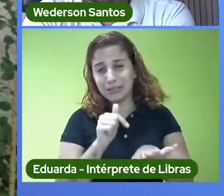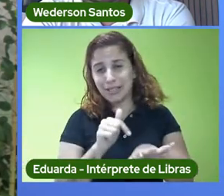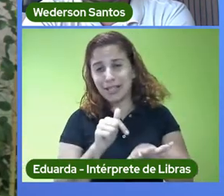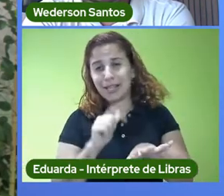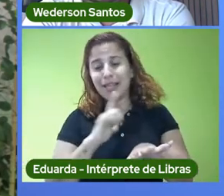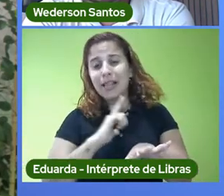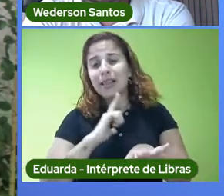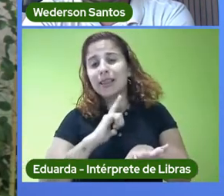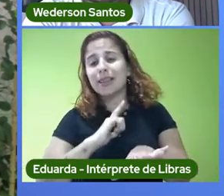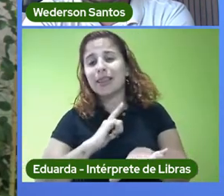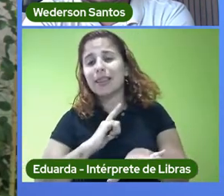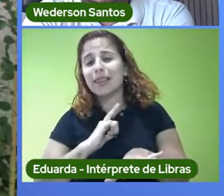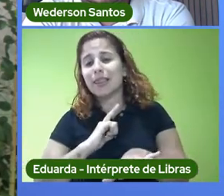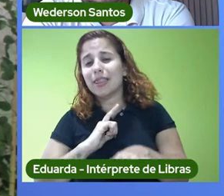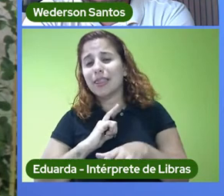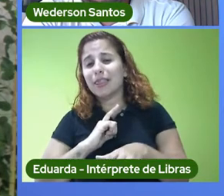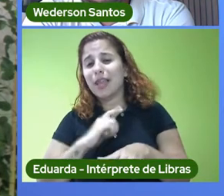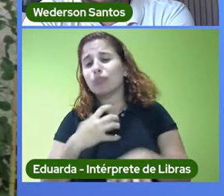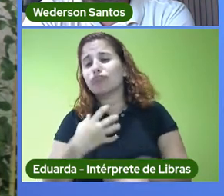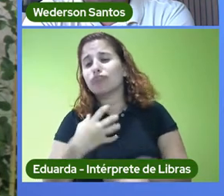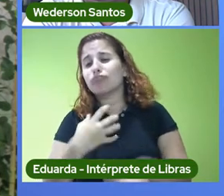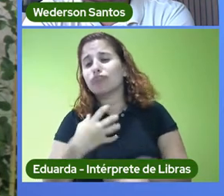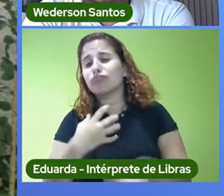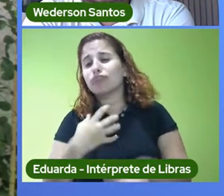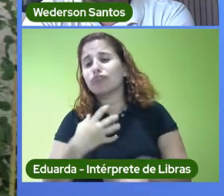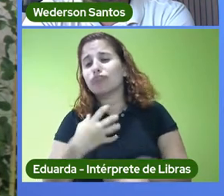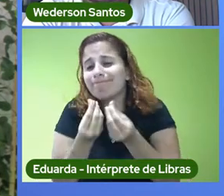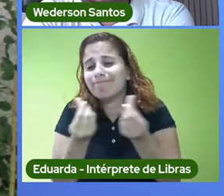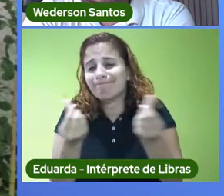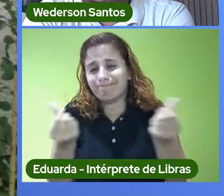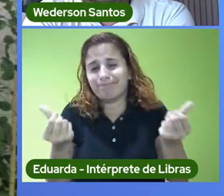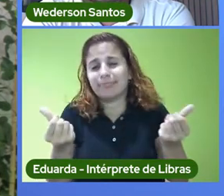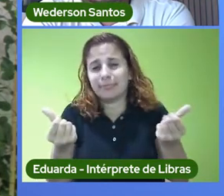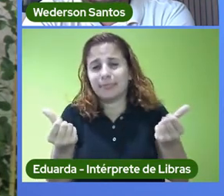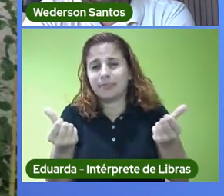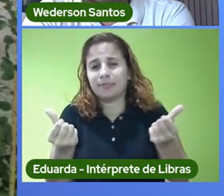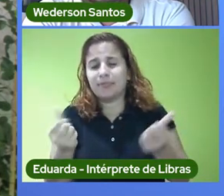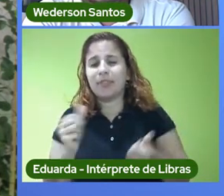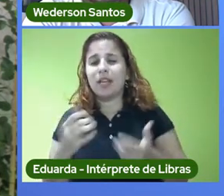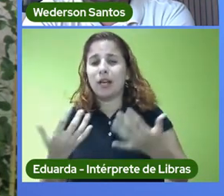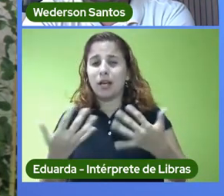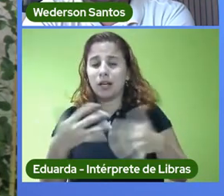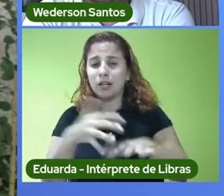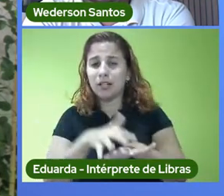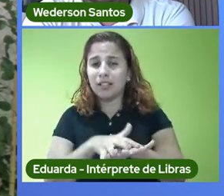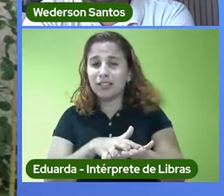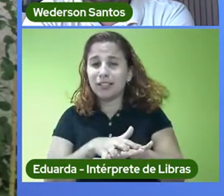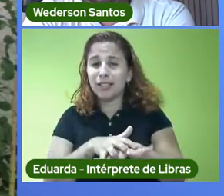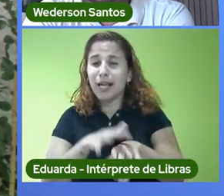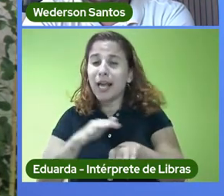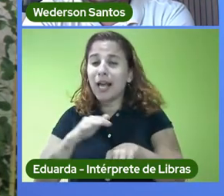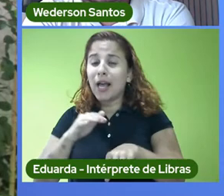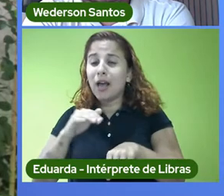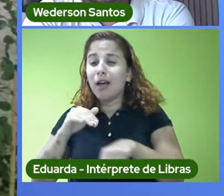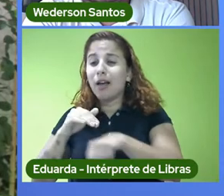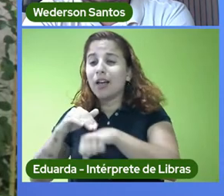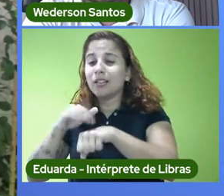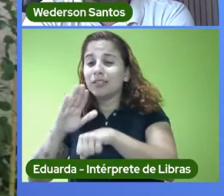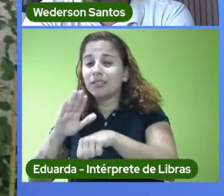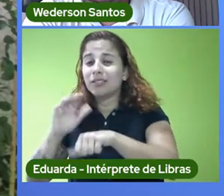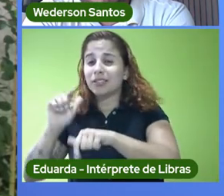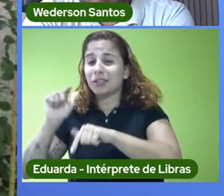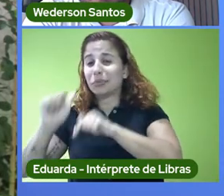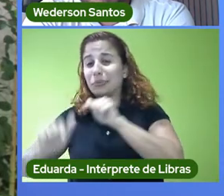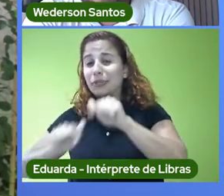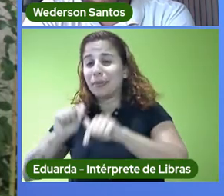acho que o Ederson pode falar isso para a gente também, uma inclusão, muitas vezes, através de um mercado que é capacitista,